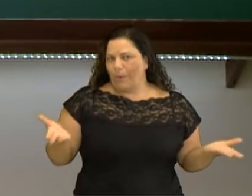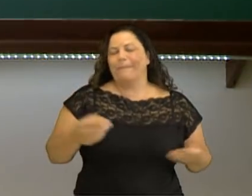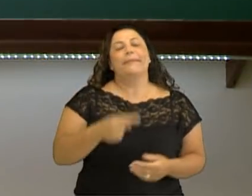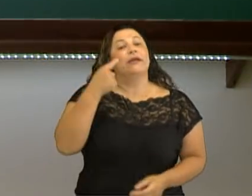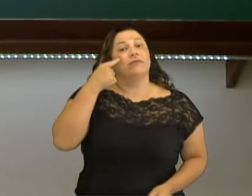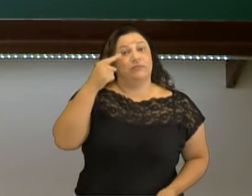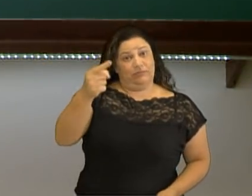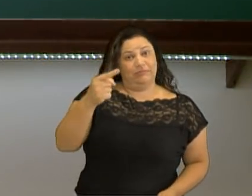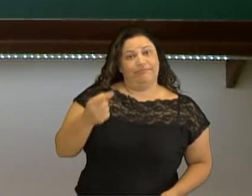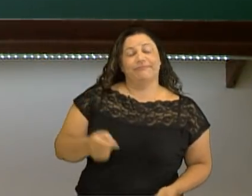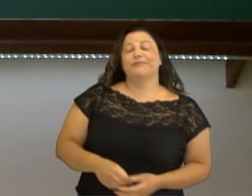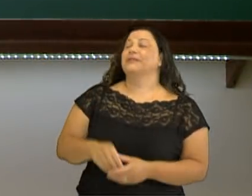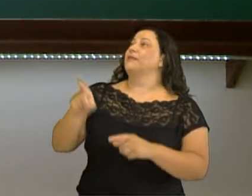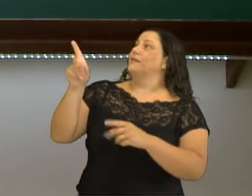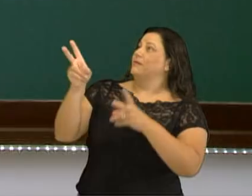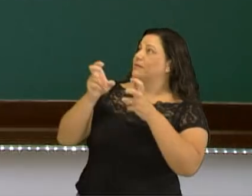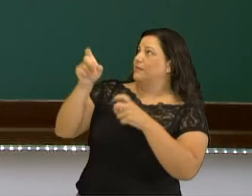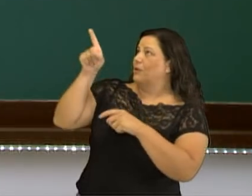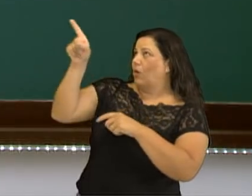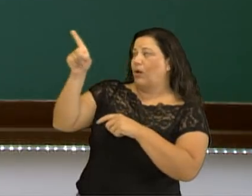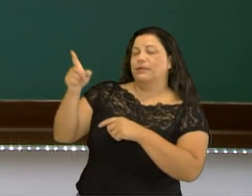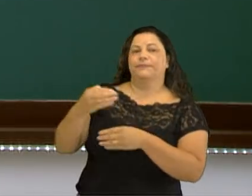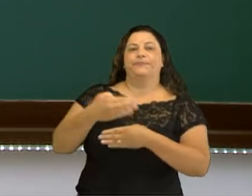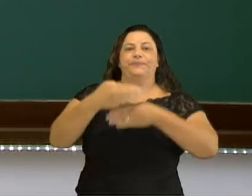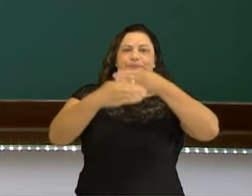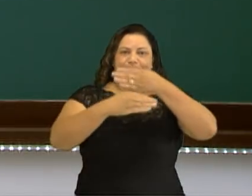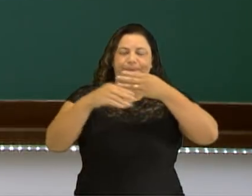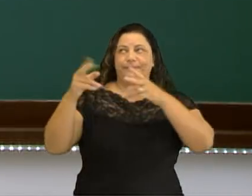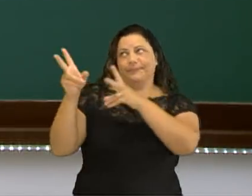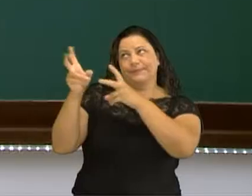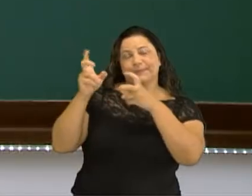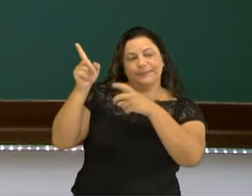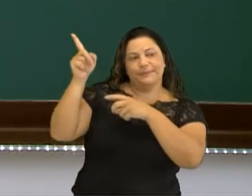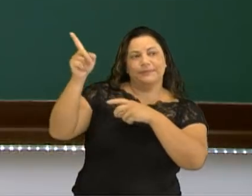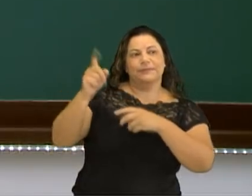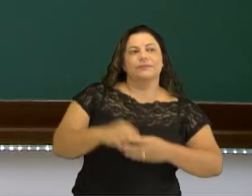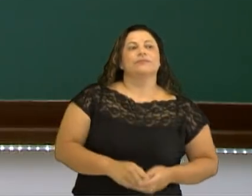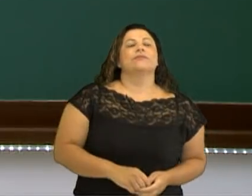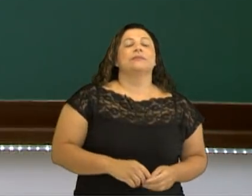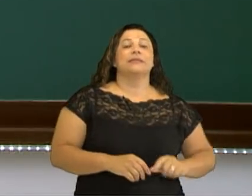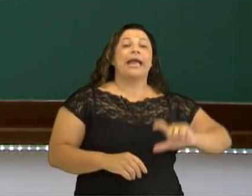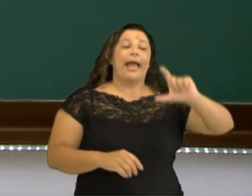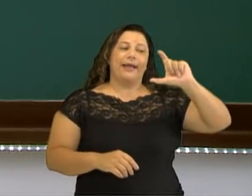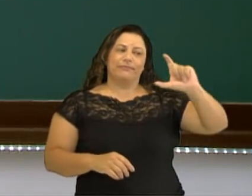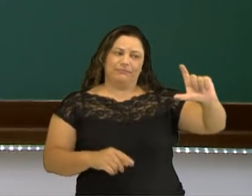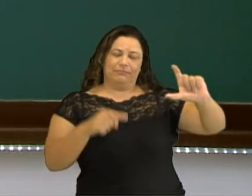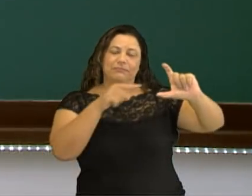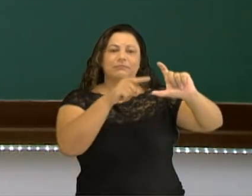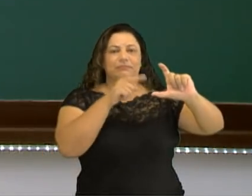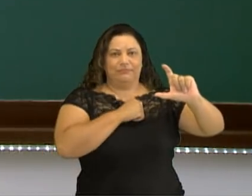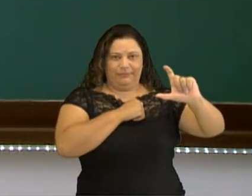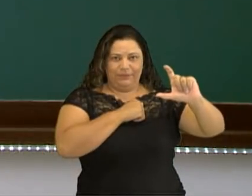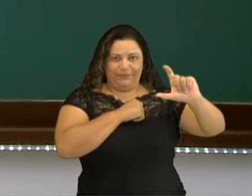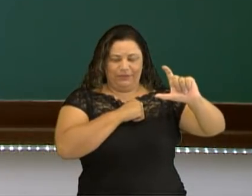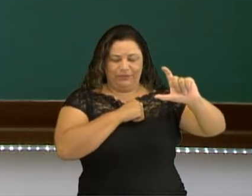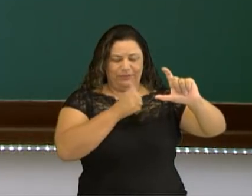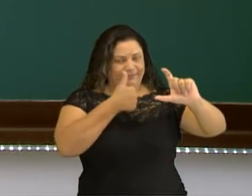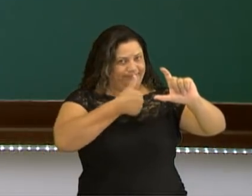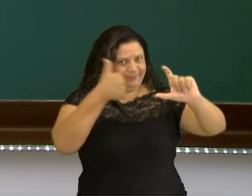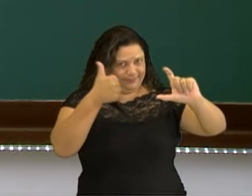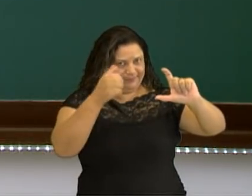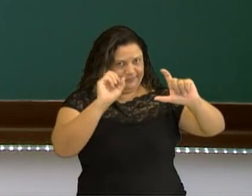Vamos conferir aqui no quadro, ó. Ele tem o nome do gênero, que precisa estar com a letra maiúscula no início,